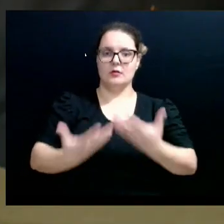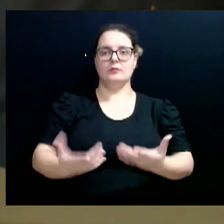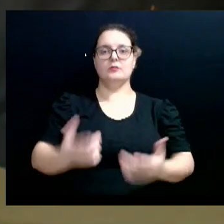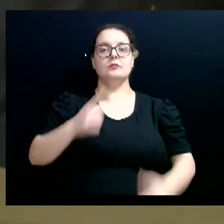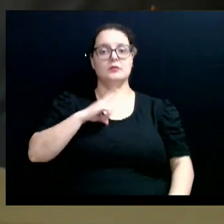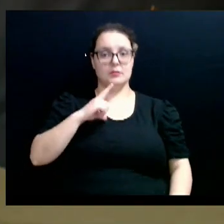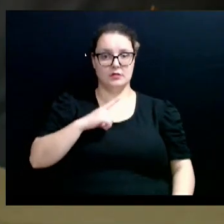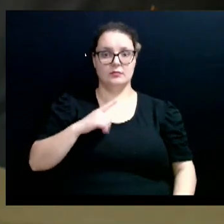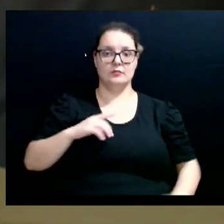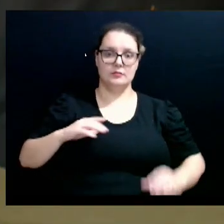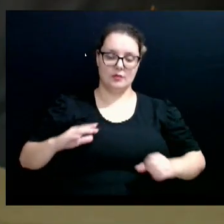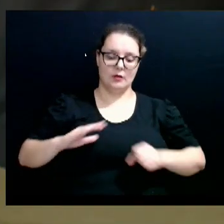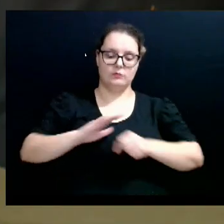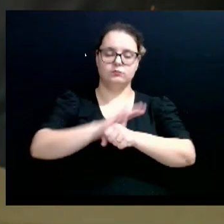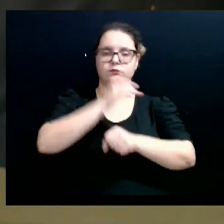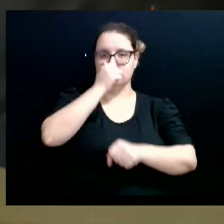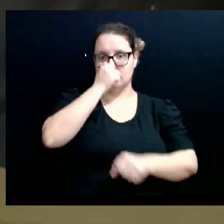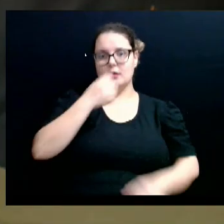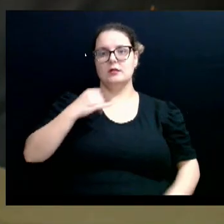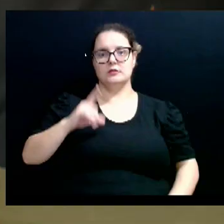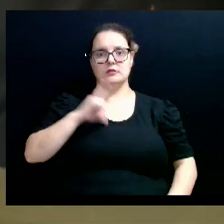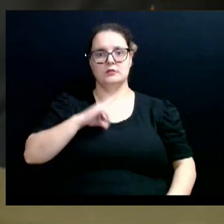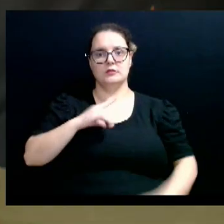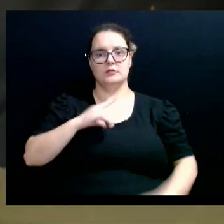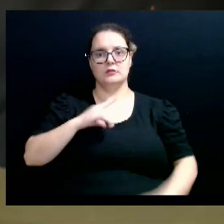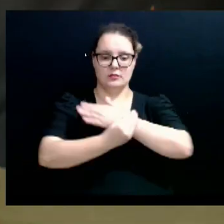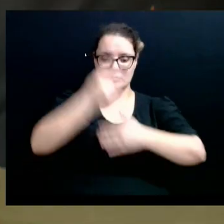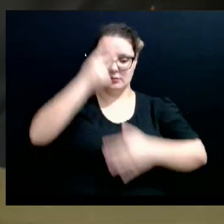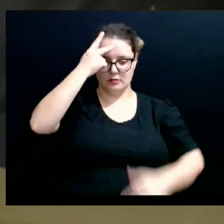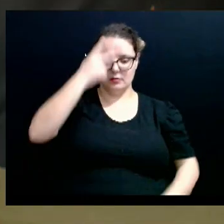Então, se você tem um cuidado contigo, você consegue